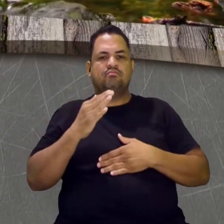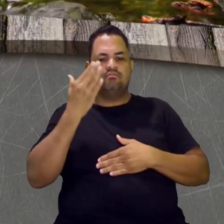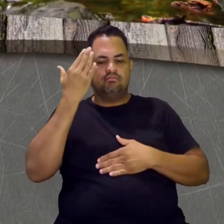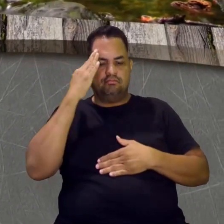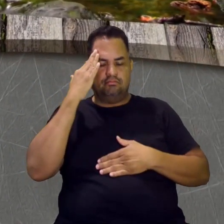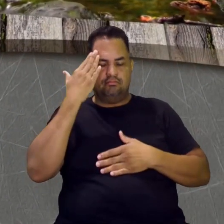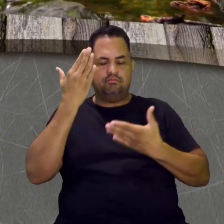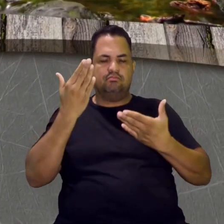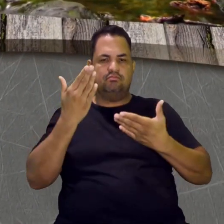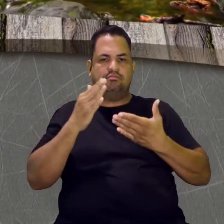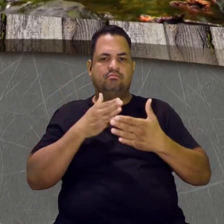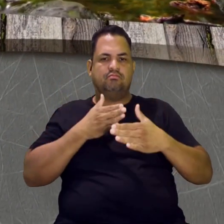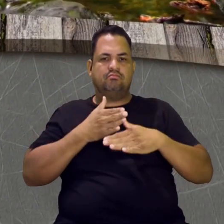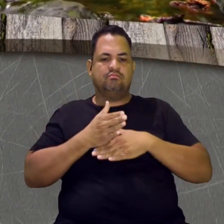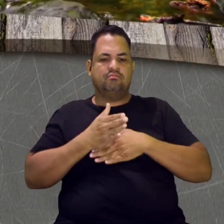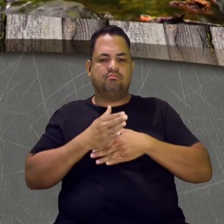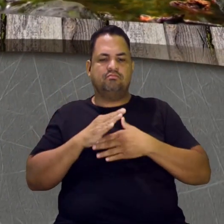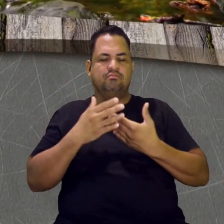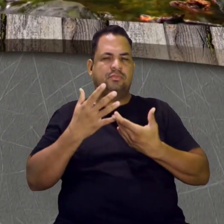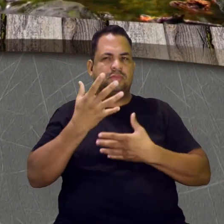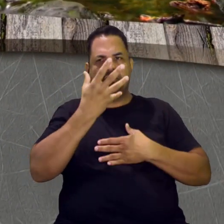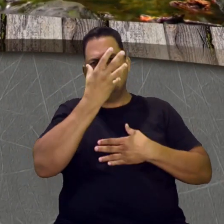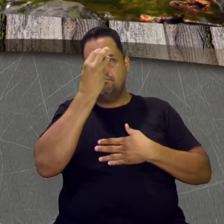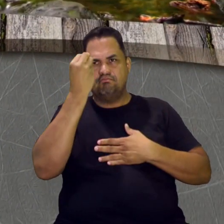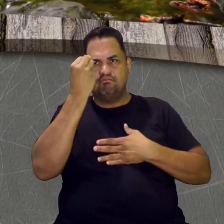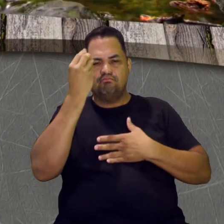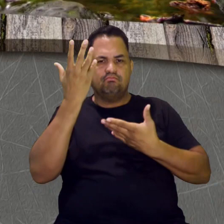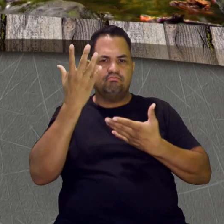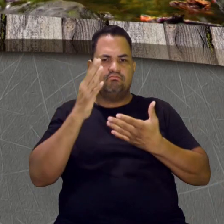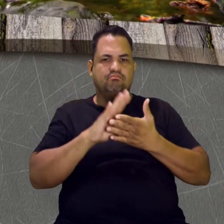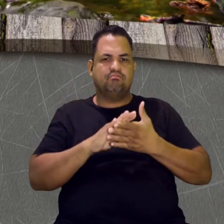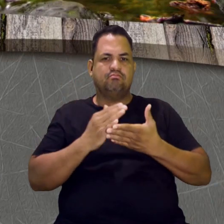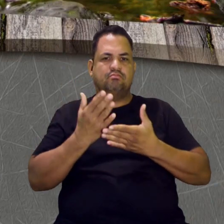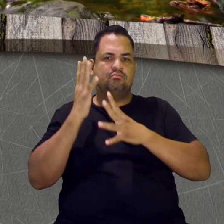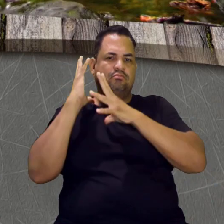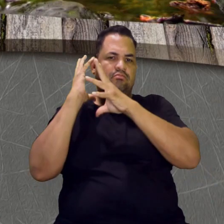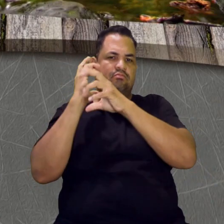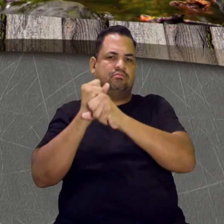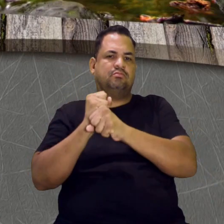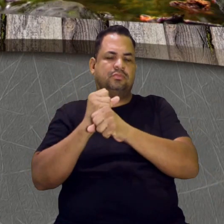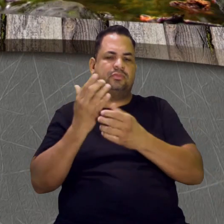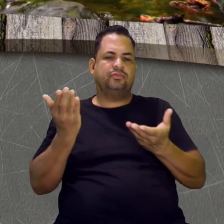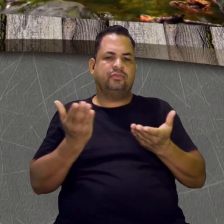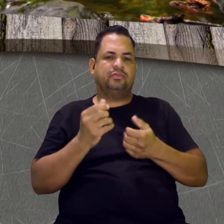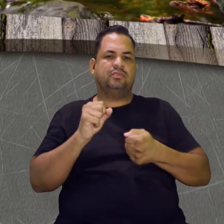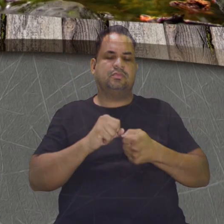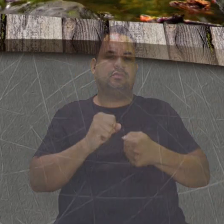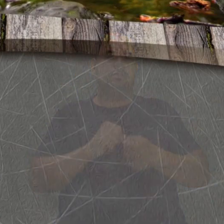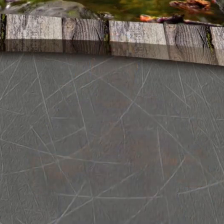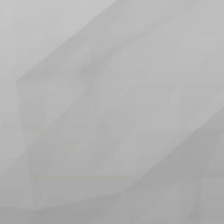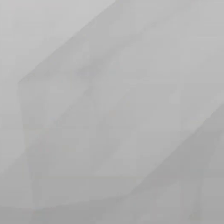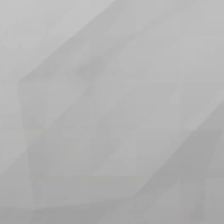se você passou alguma coisa em branco, deixou passar alguma coisa em branco, a gente vai ver agora na nossa revisão. Vamos lá.